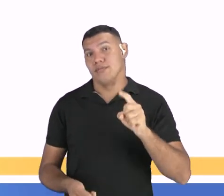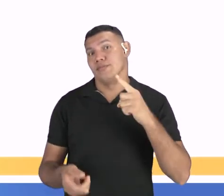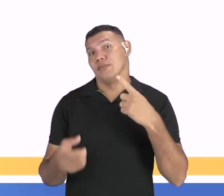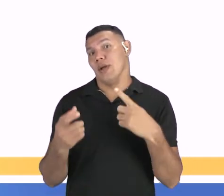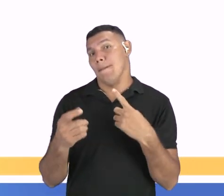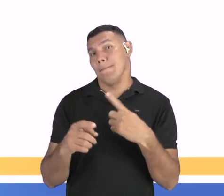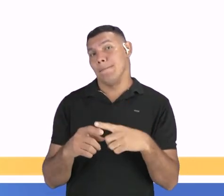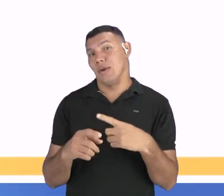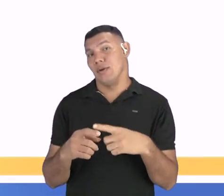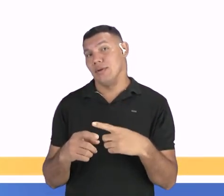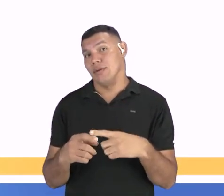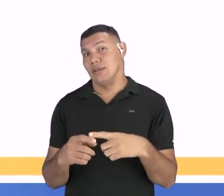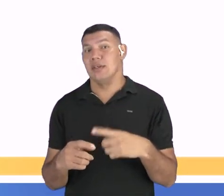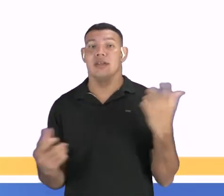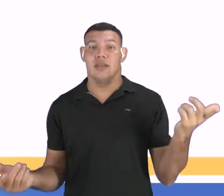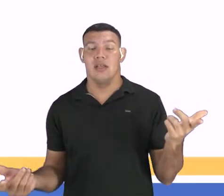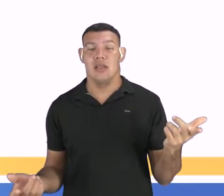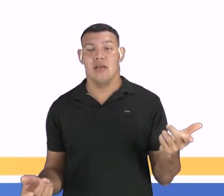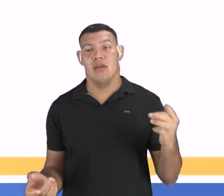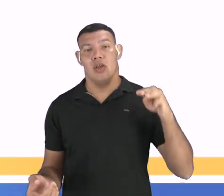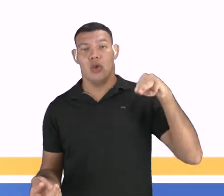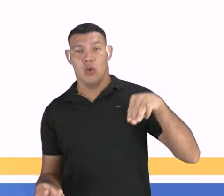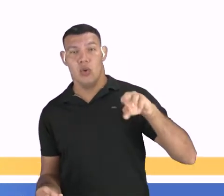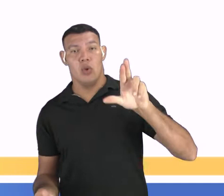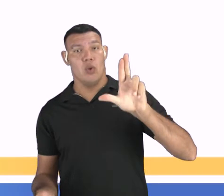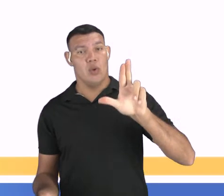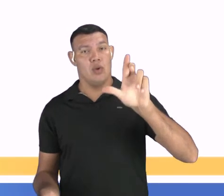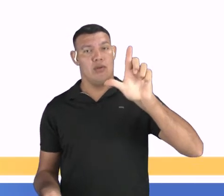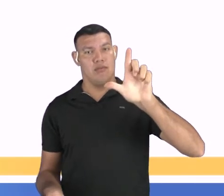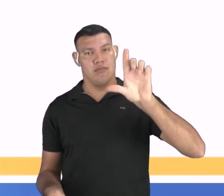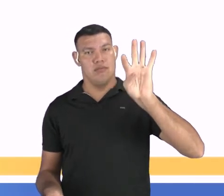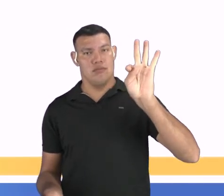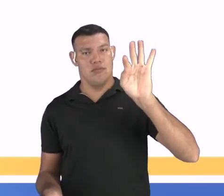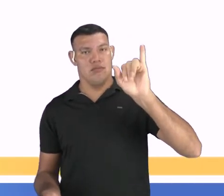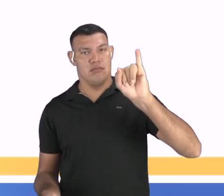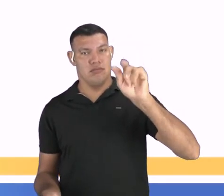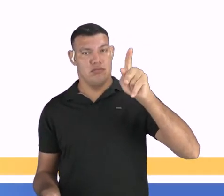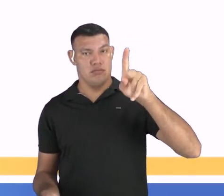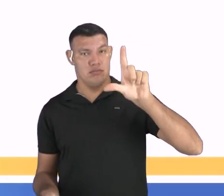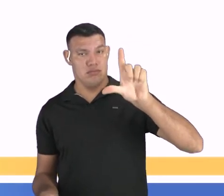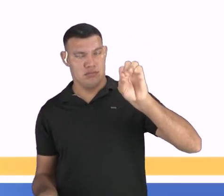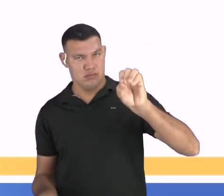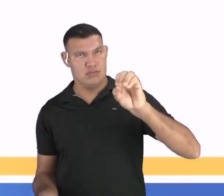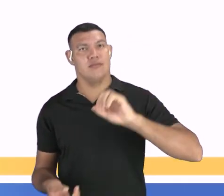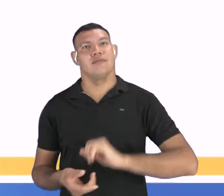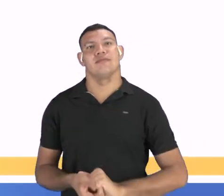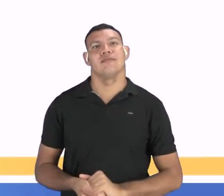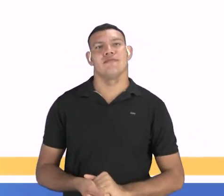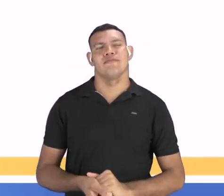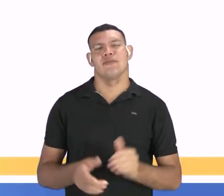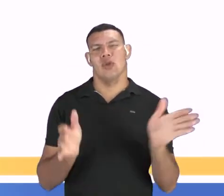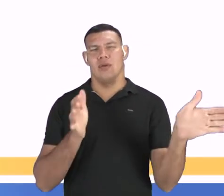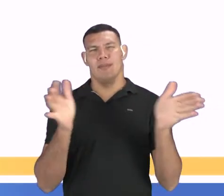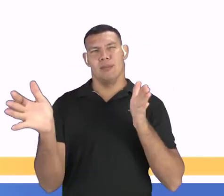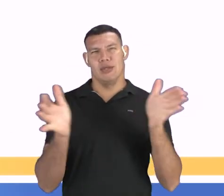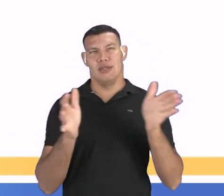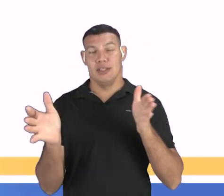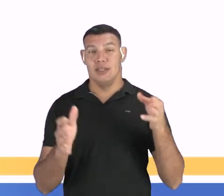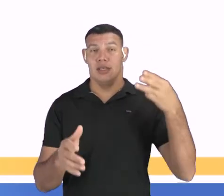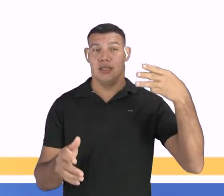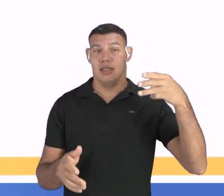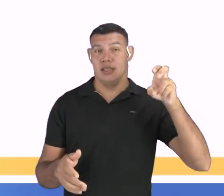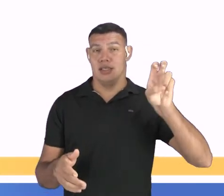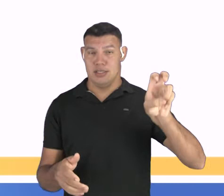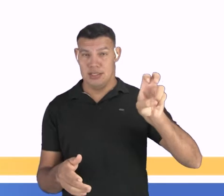12, está compreendido entre os números 35 e 55. Então, como 48 é